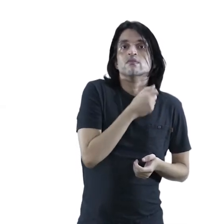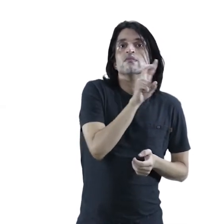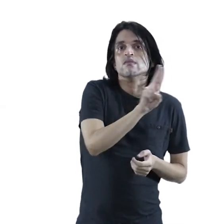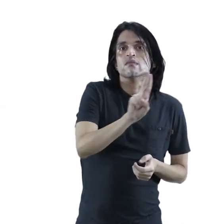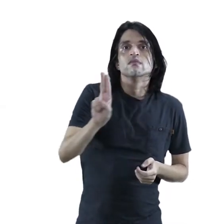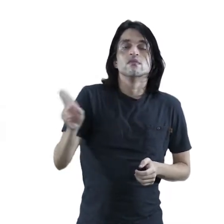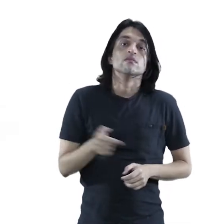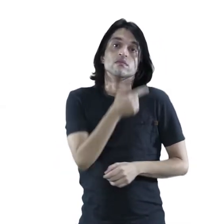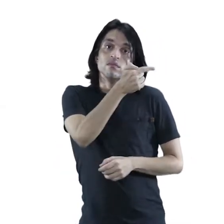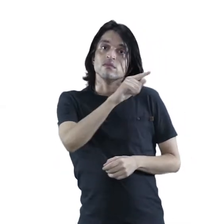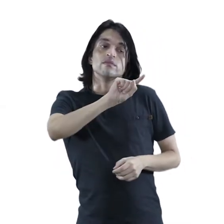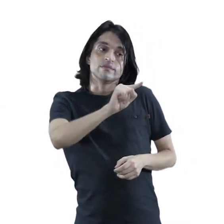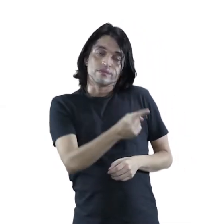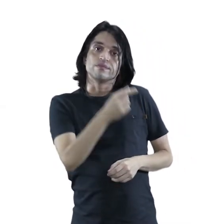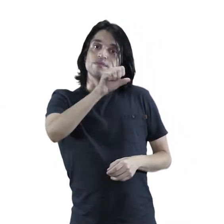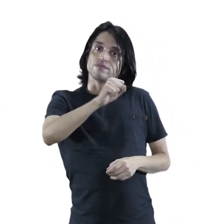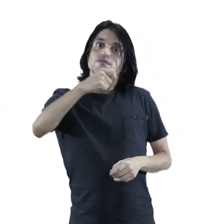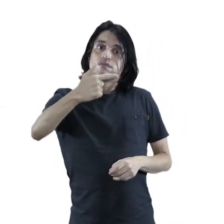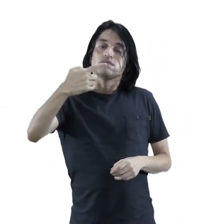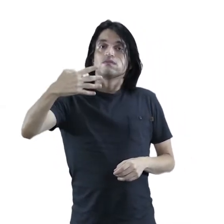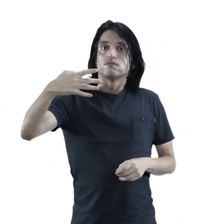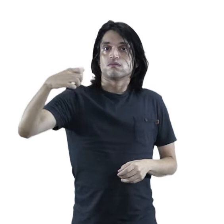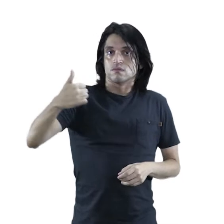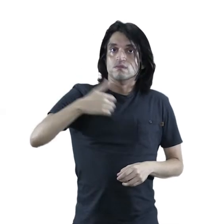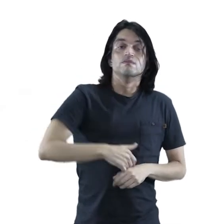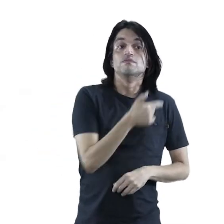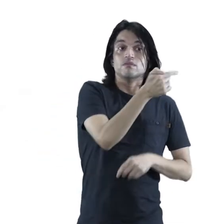Veja o exemplo. Vamos analisar o número